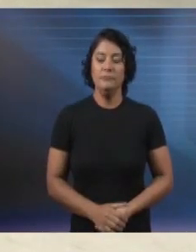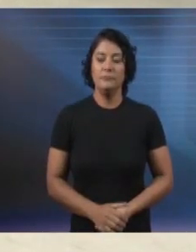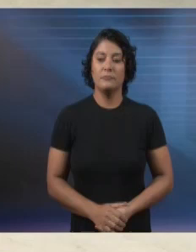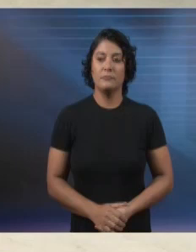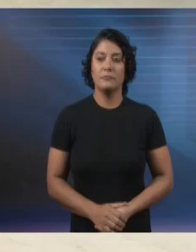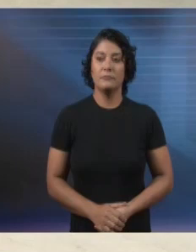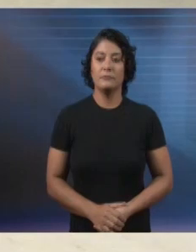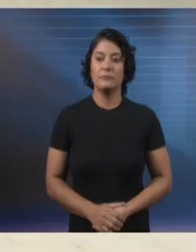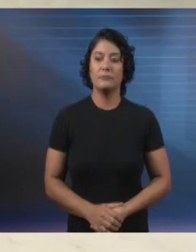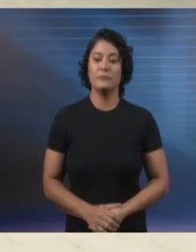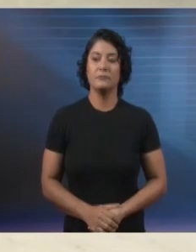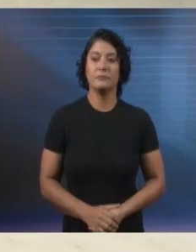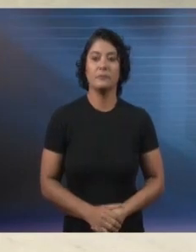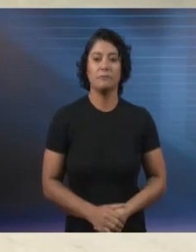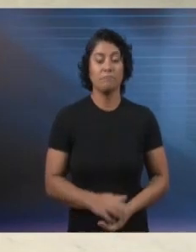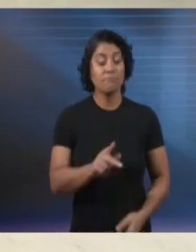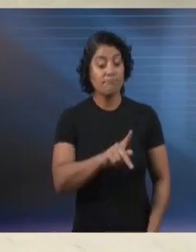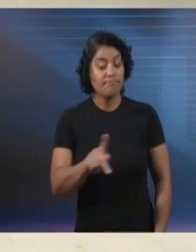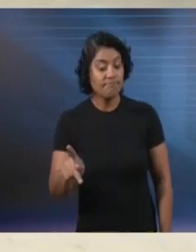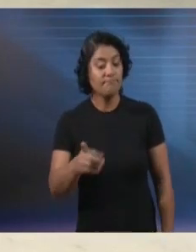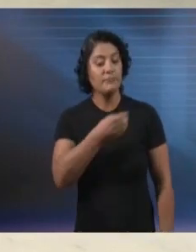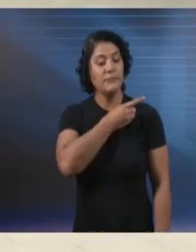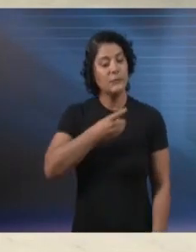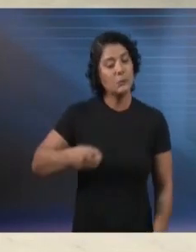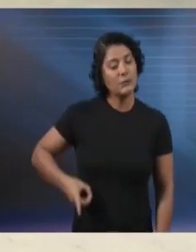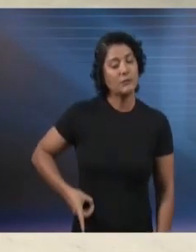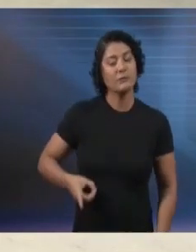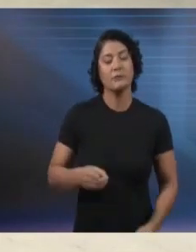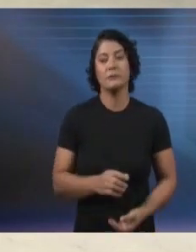Senhor presidente, senhoras e senhores deputados,